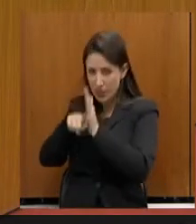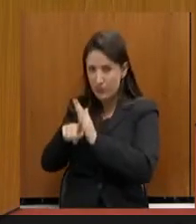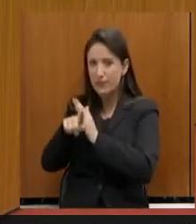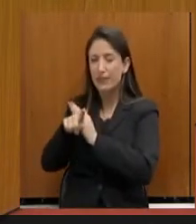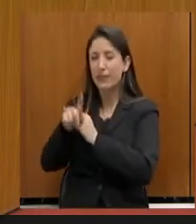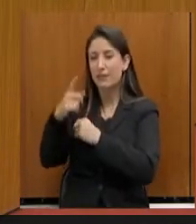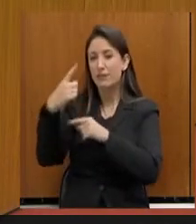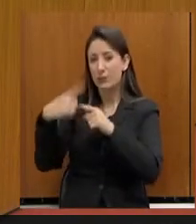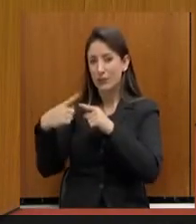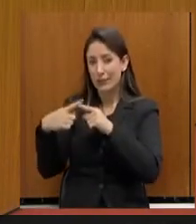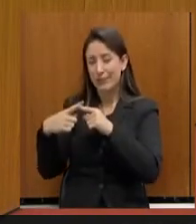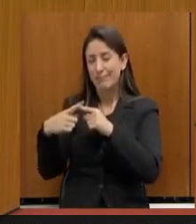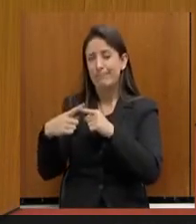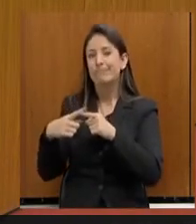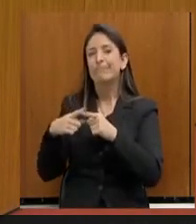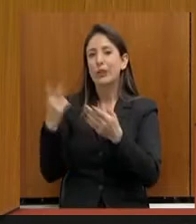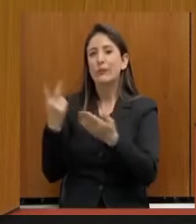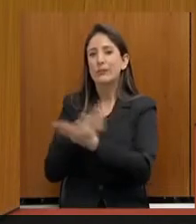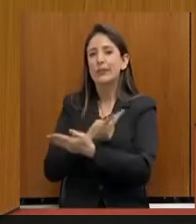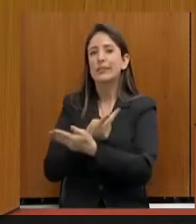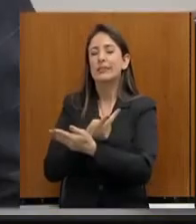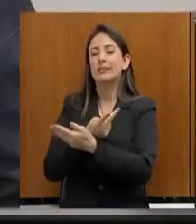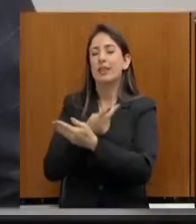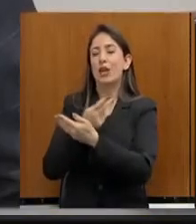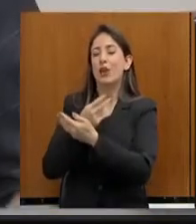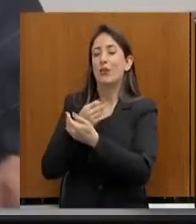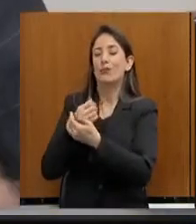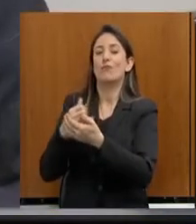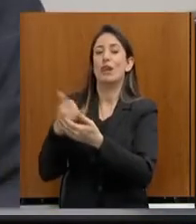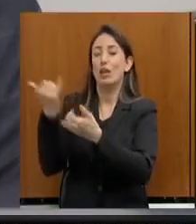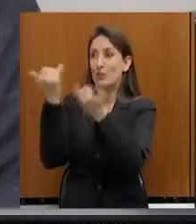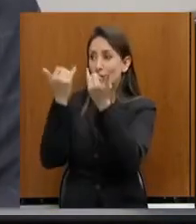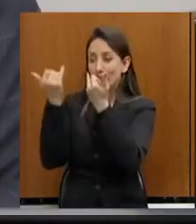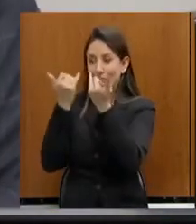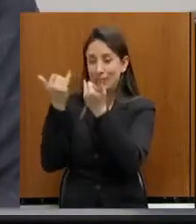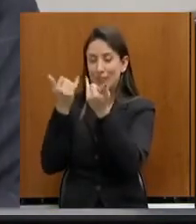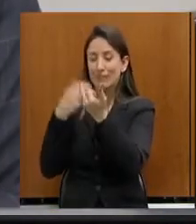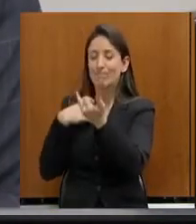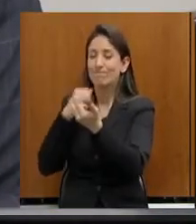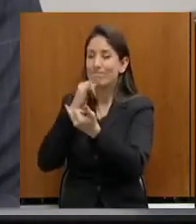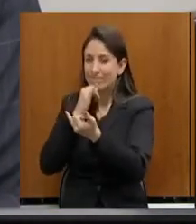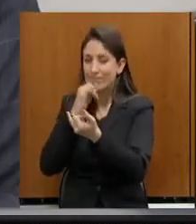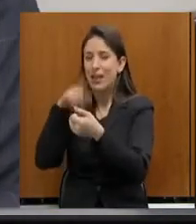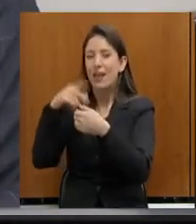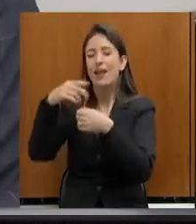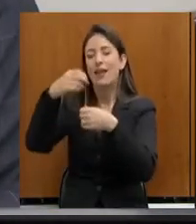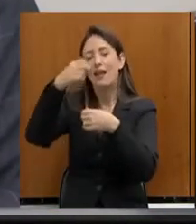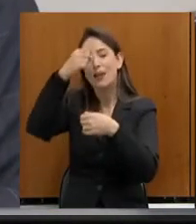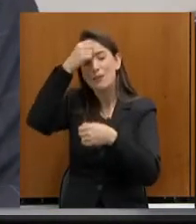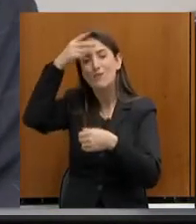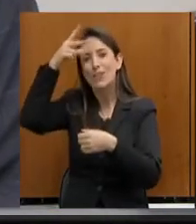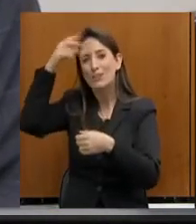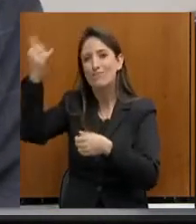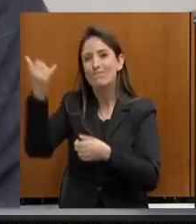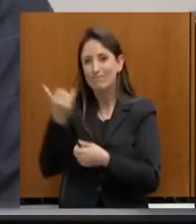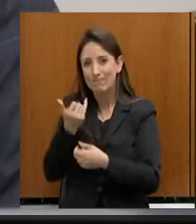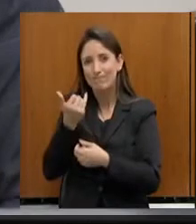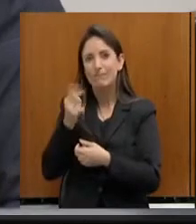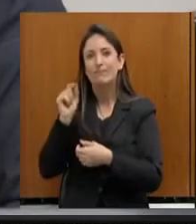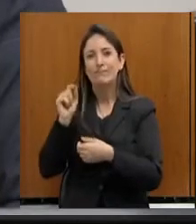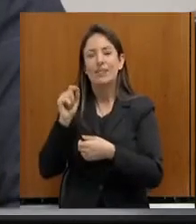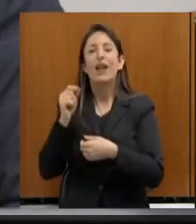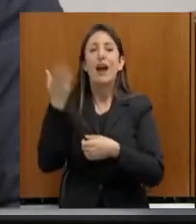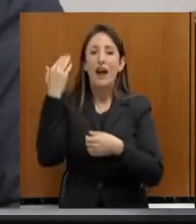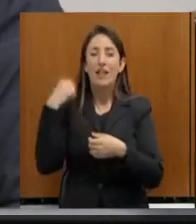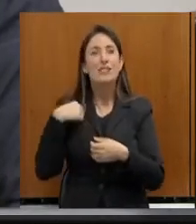de Uma Triste notícia que eu tive conhecimento por parte da prefeitura confessa que eu tinha outro